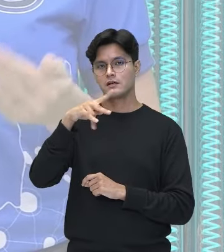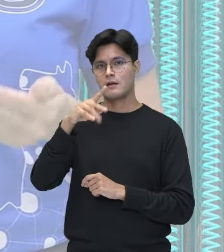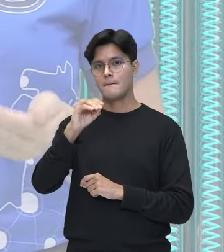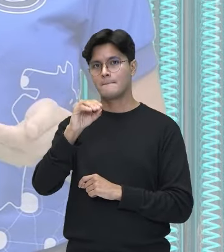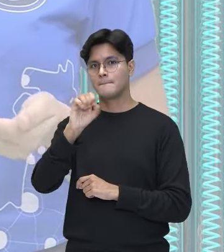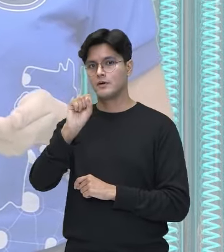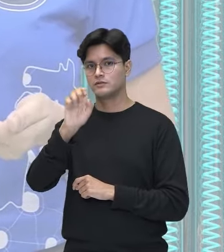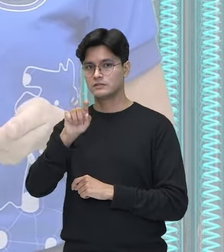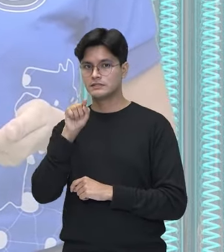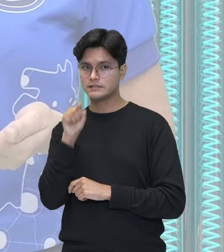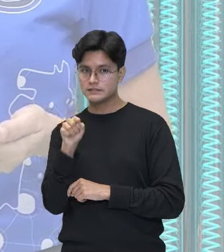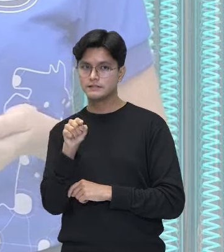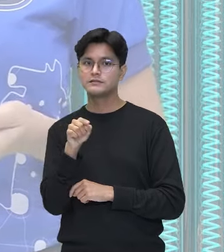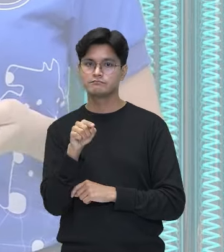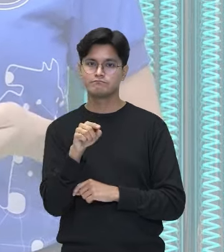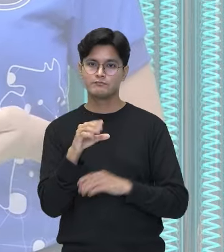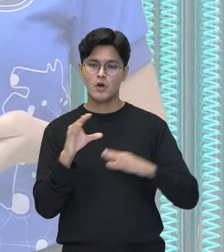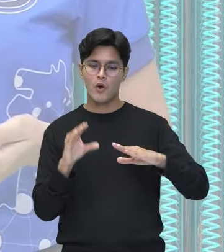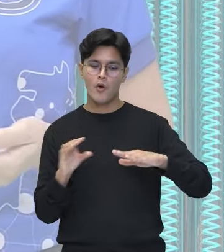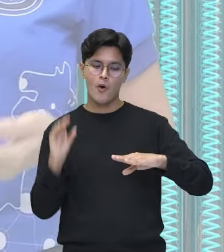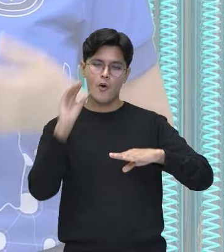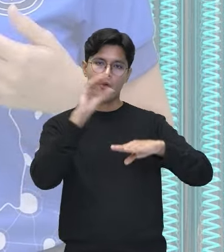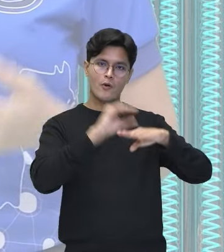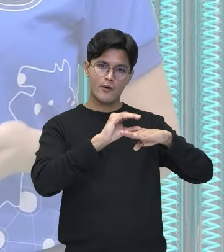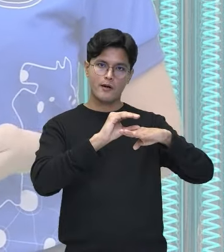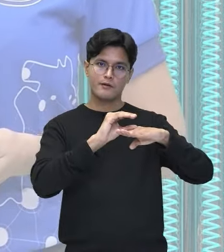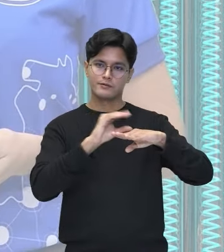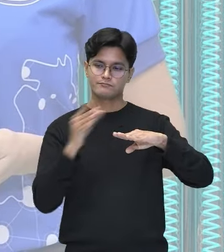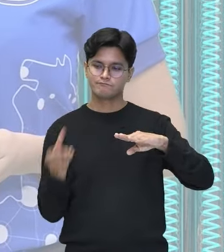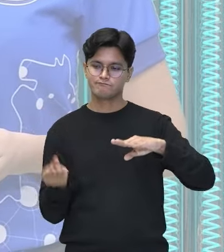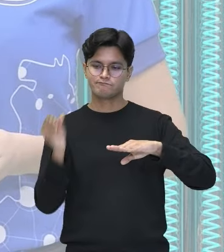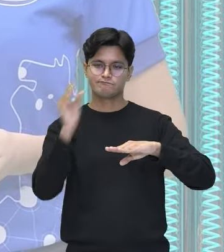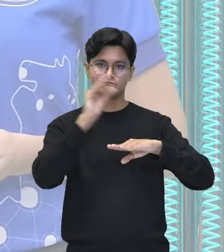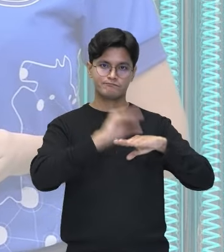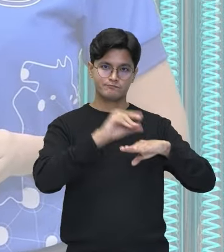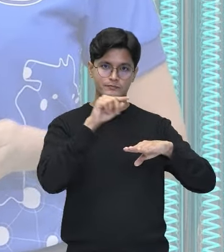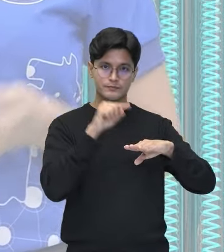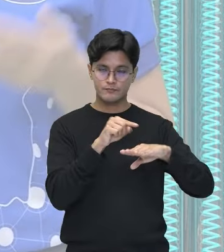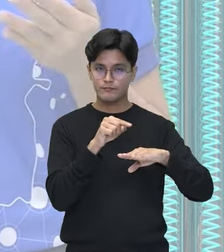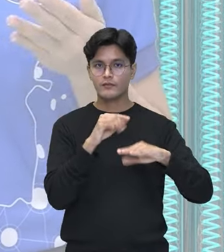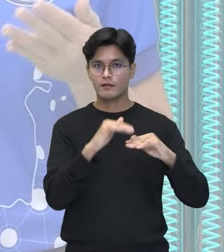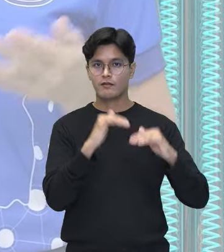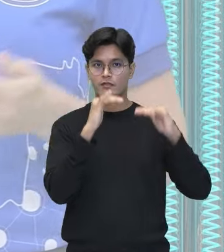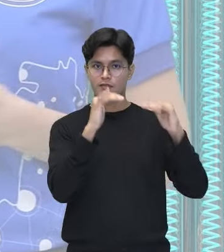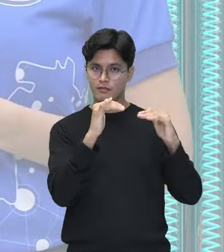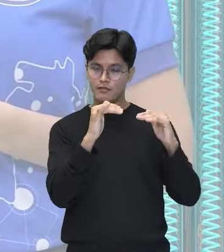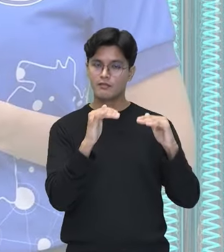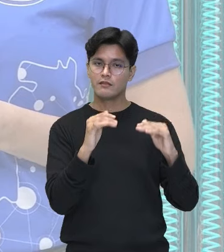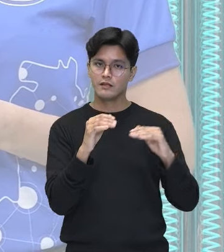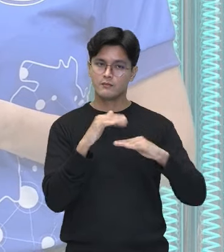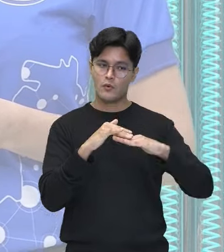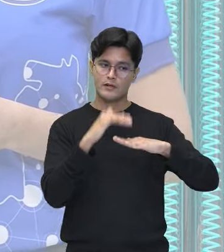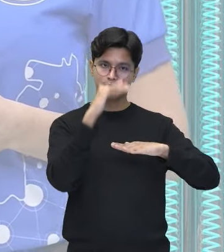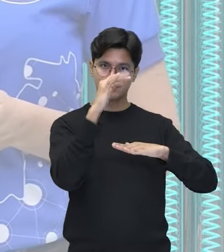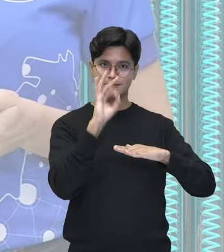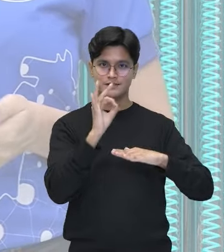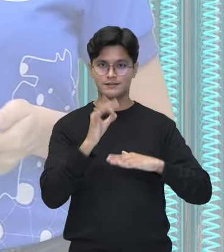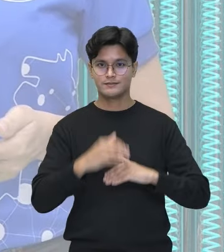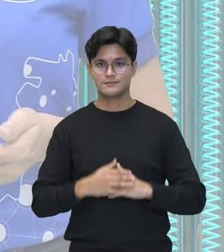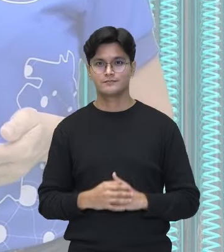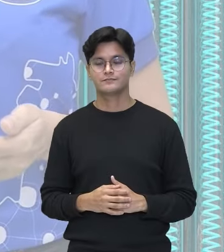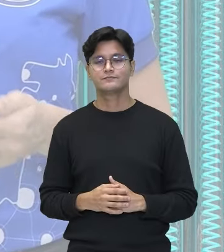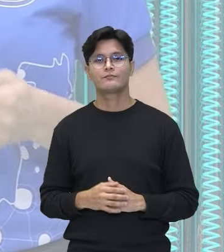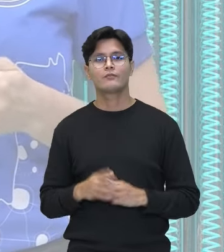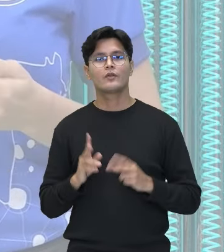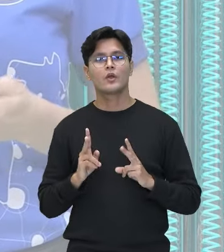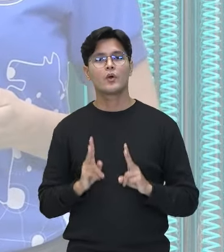dá essa ideia, né? De estar algo acima, ou sobre, ou superior. Continuando, vamos ver mais um.